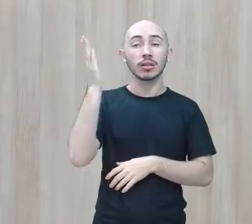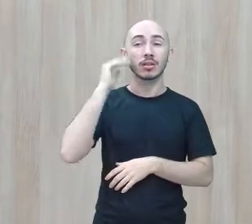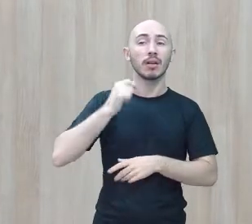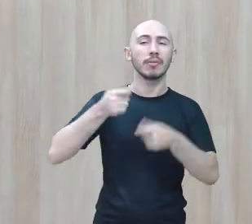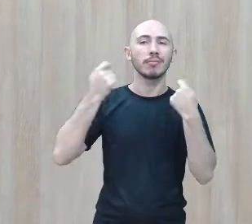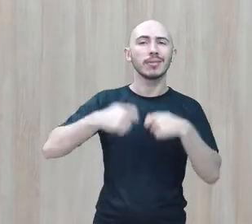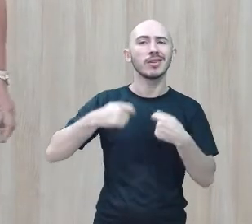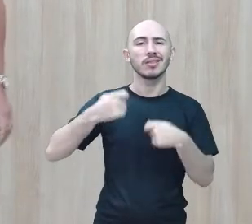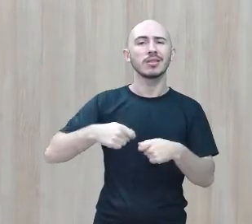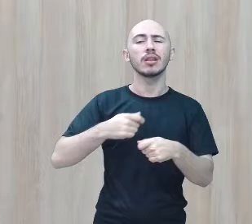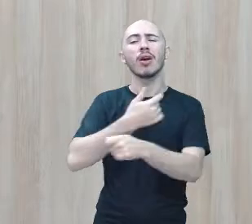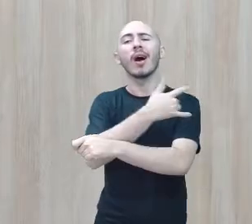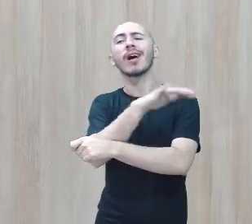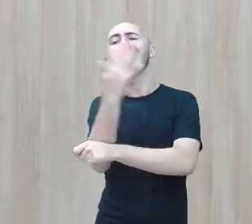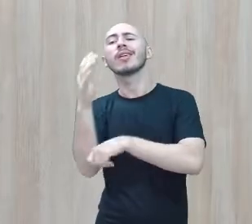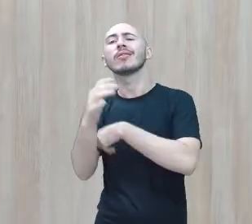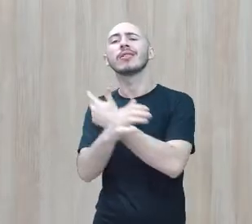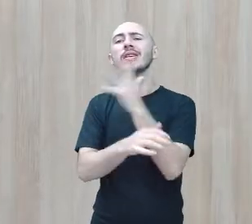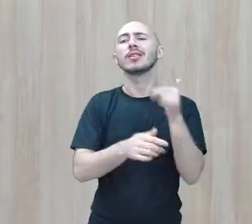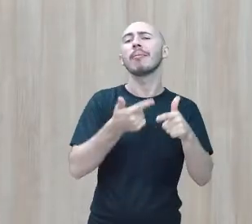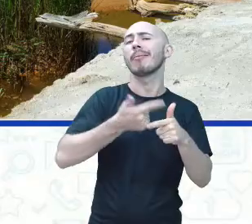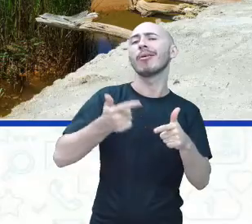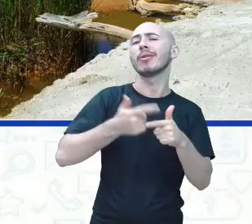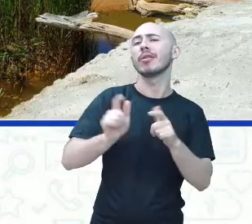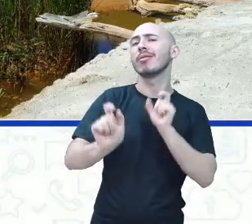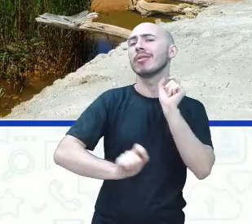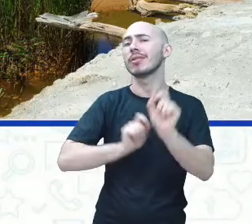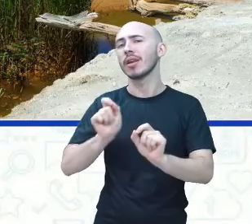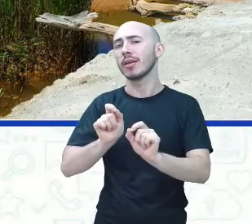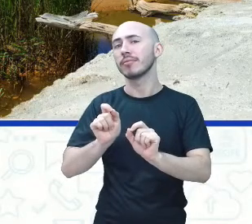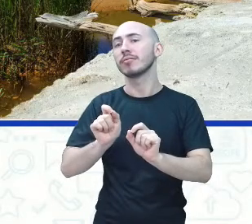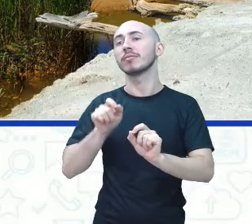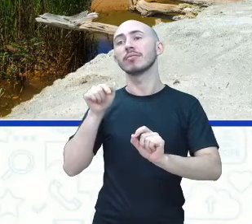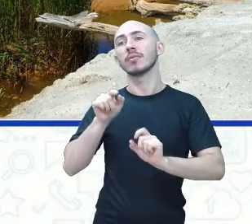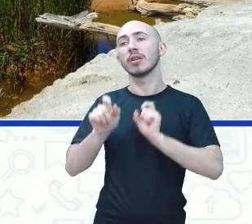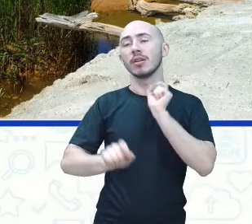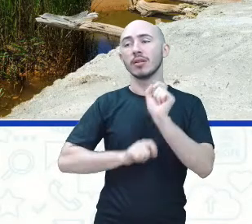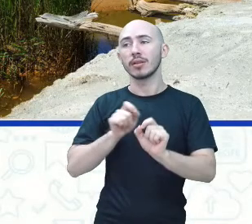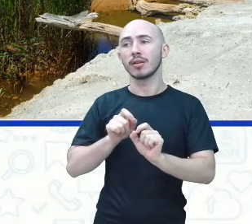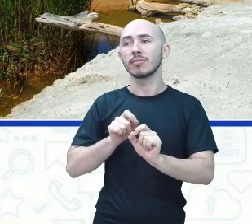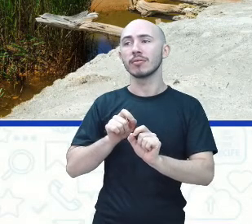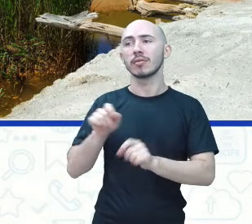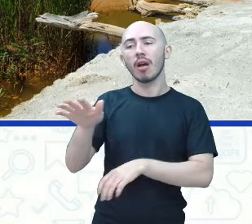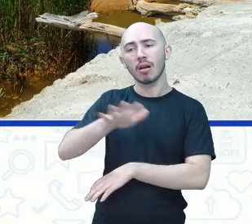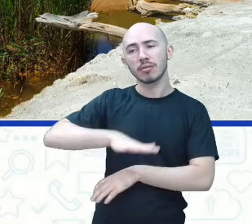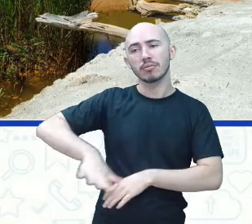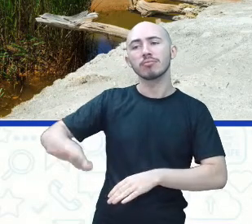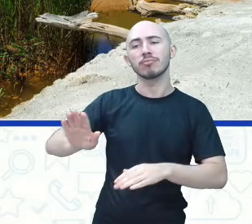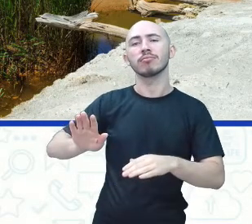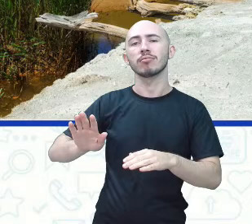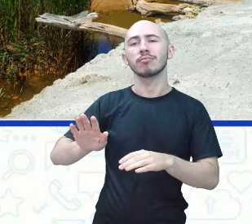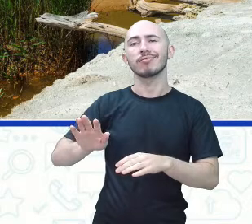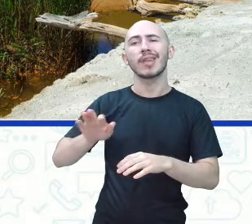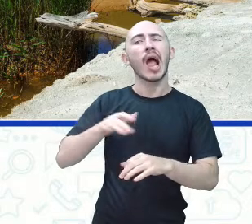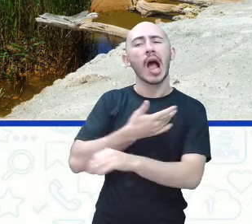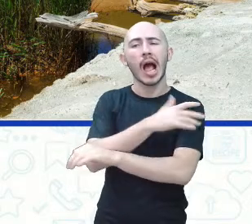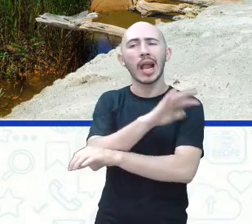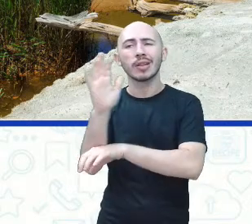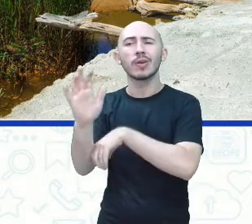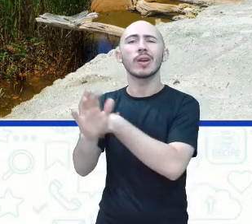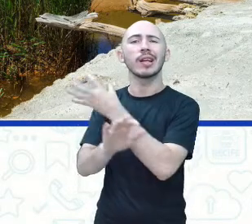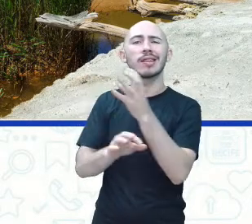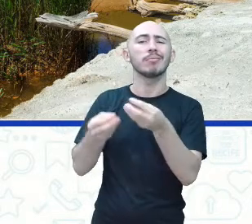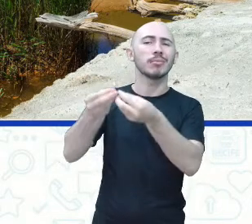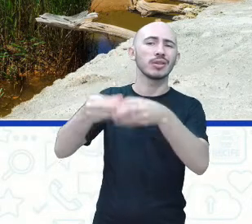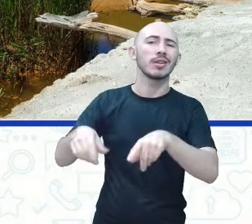problemas ambientais, não é isso? São aqueles que colocam em risco a questão aí, os ecossistemas e a saúde